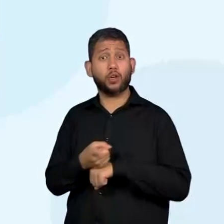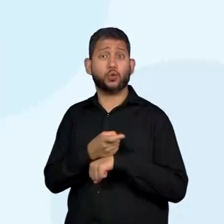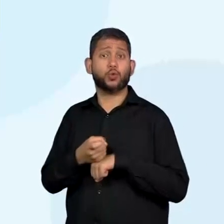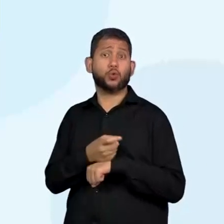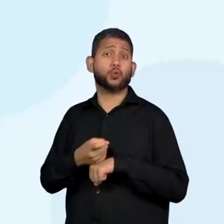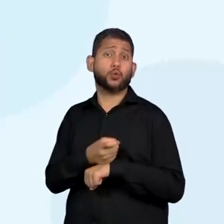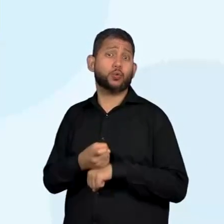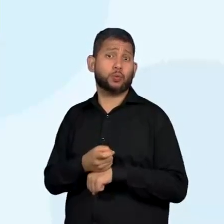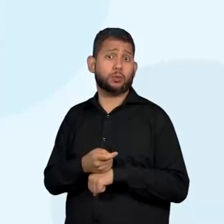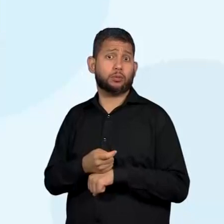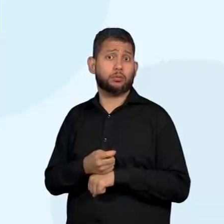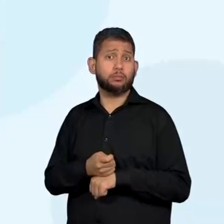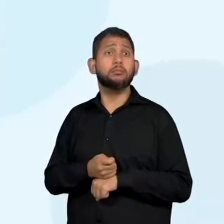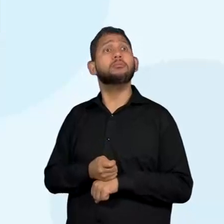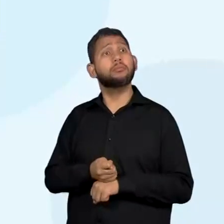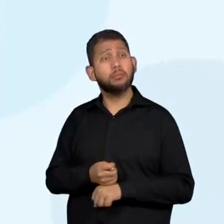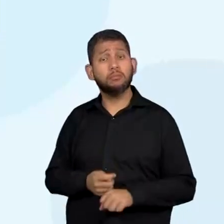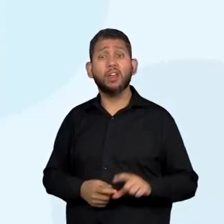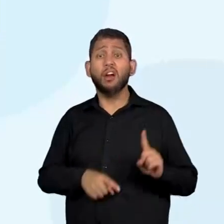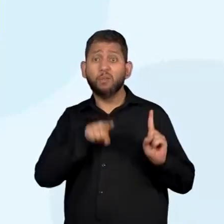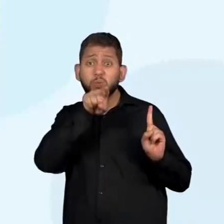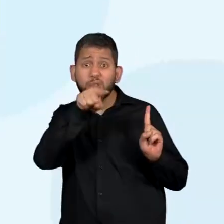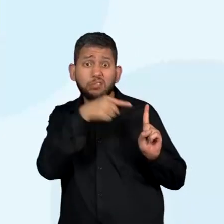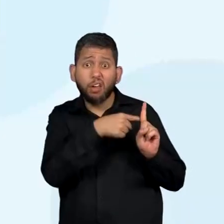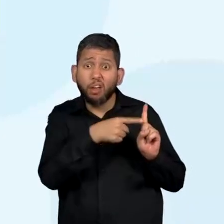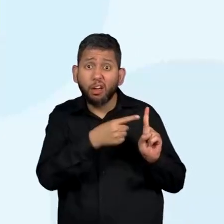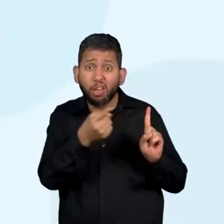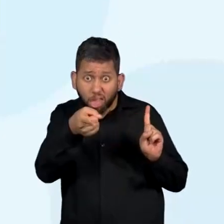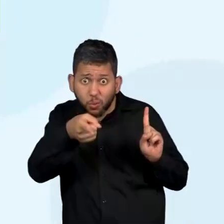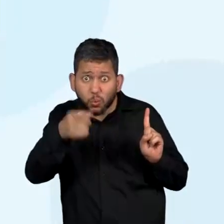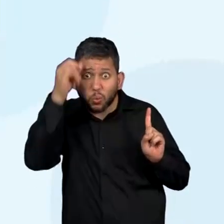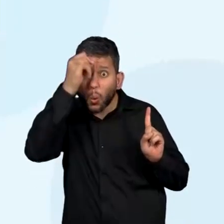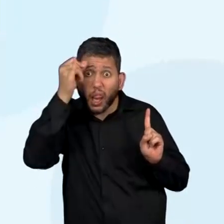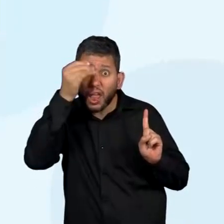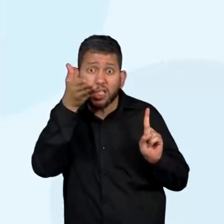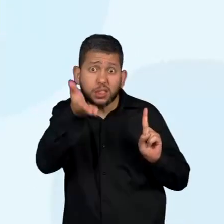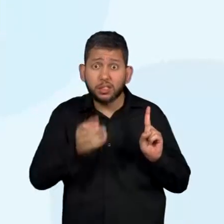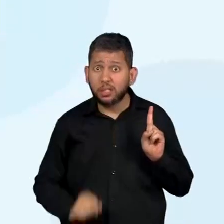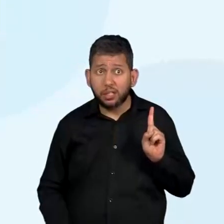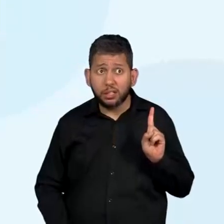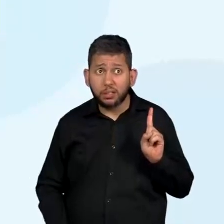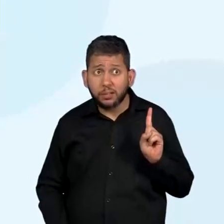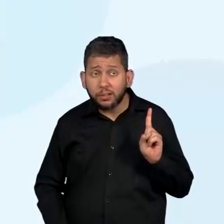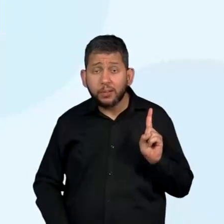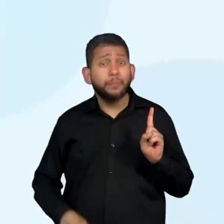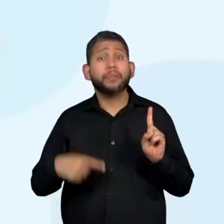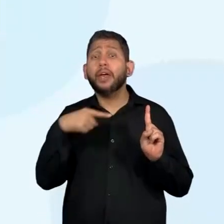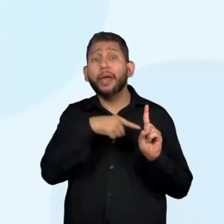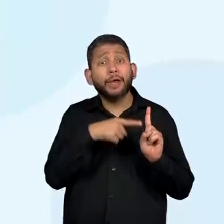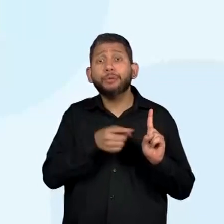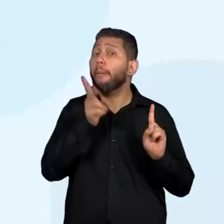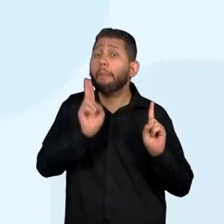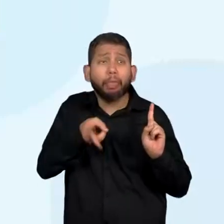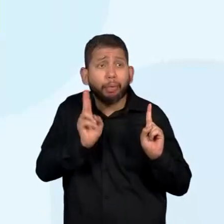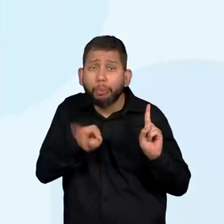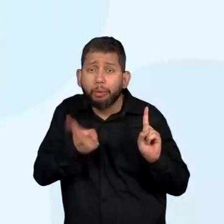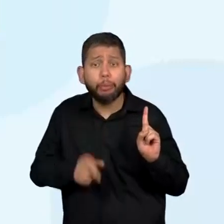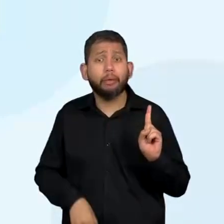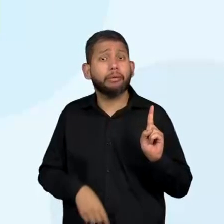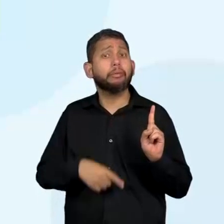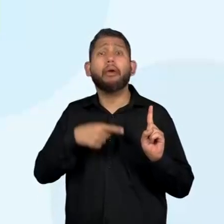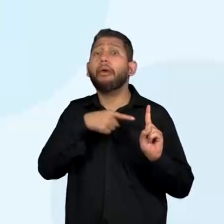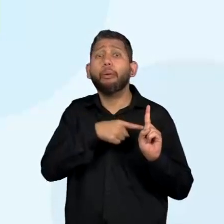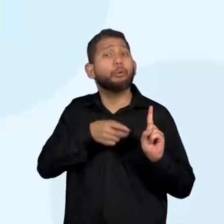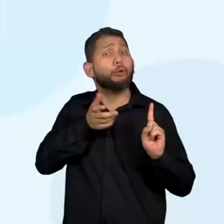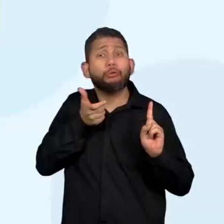no nosso último caso, nós temos aqui as palavras que nós chamamos de verbos, que eu também vou abreviar com V, igual